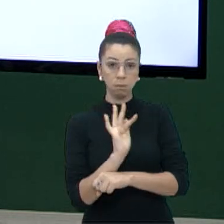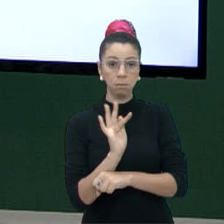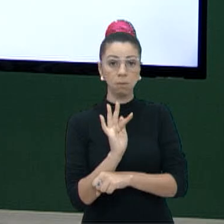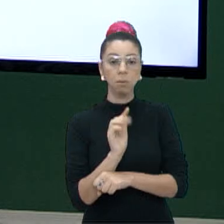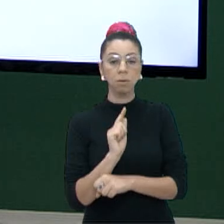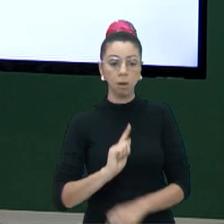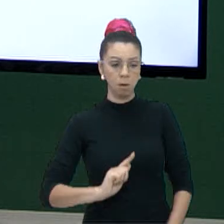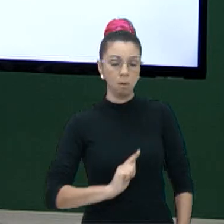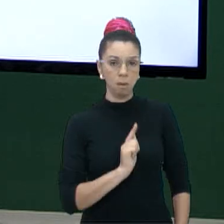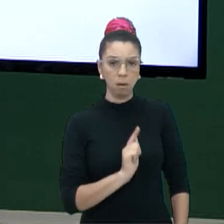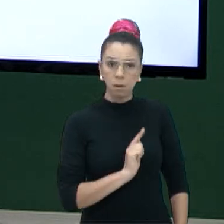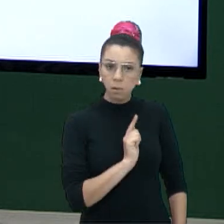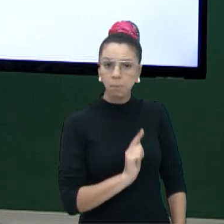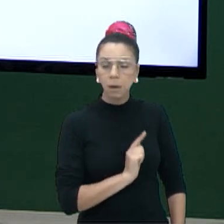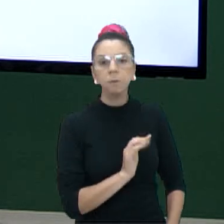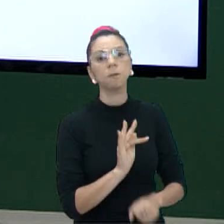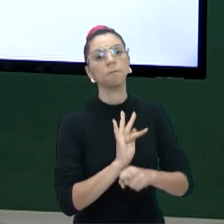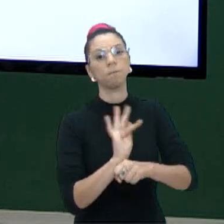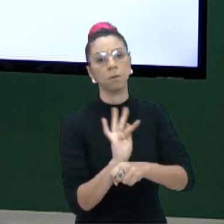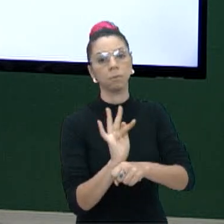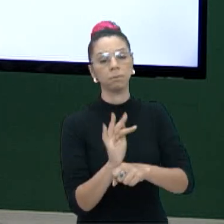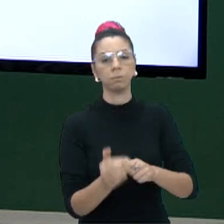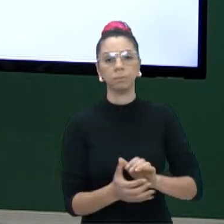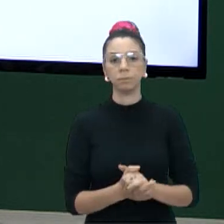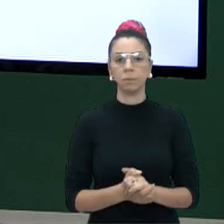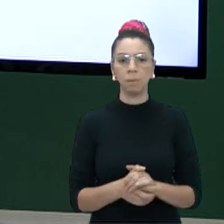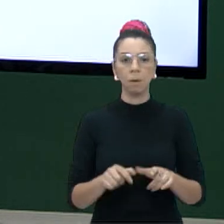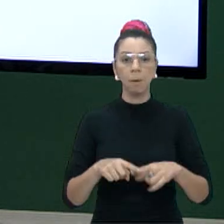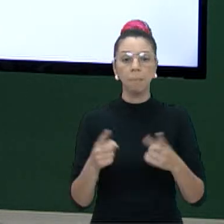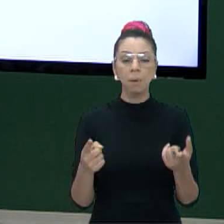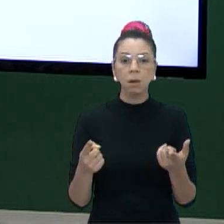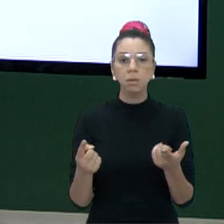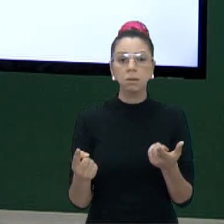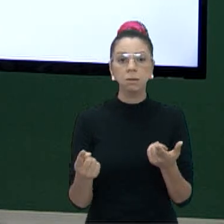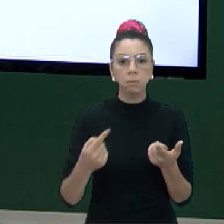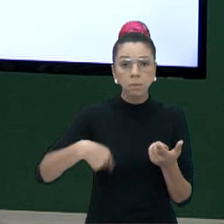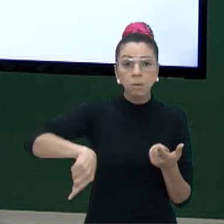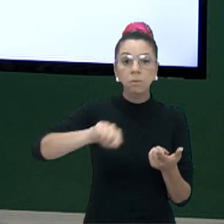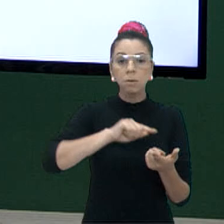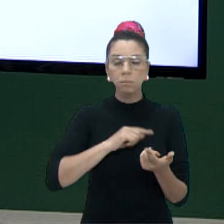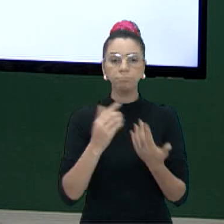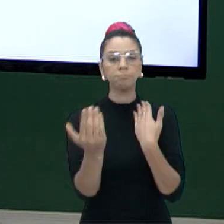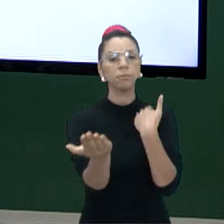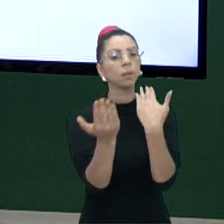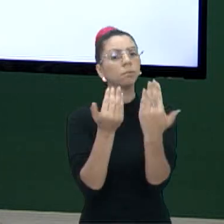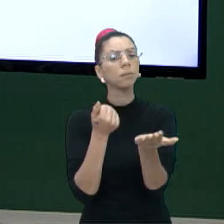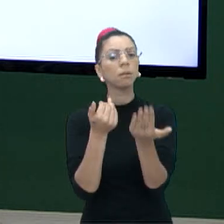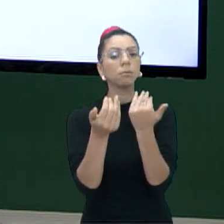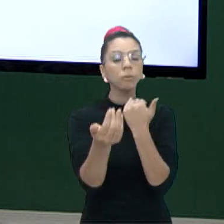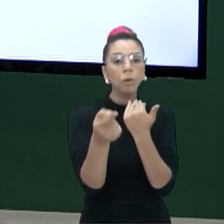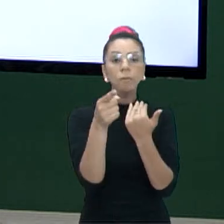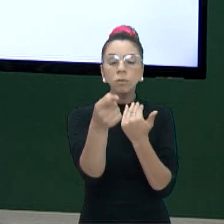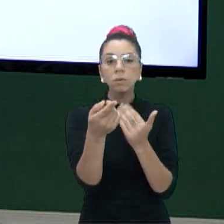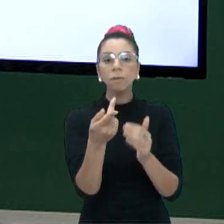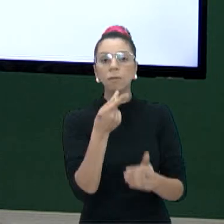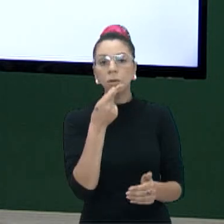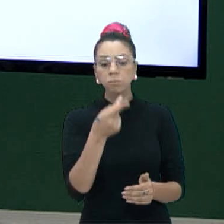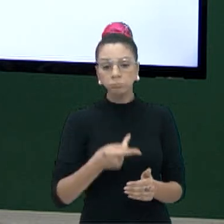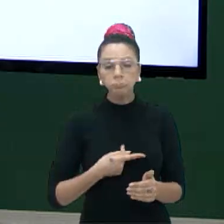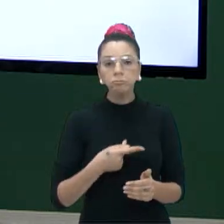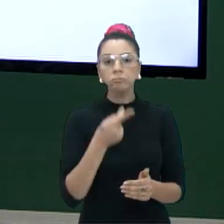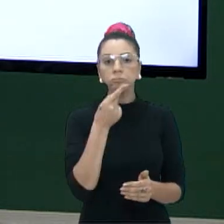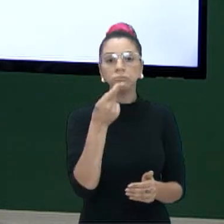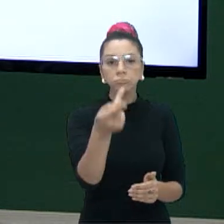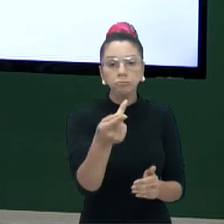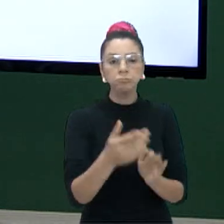gramática normativa. Mas, como nós estamos falando aqui, eu falo com vocês, vocês falam comigo, vocês falam